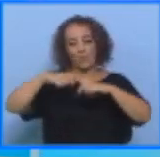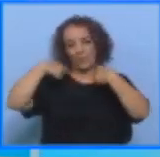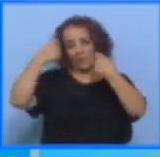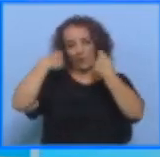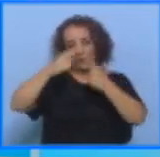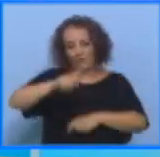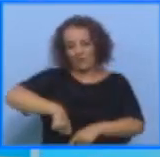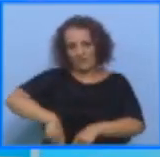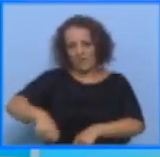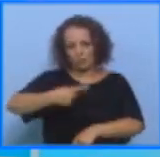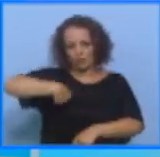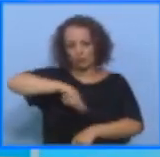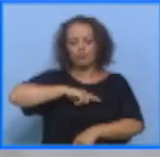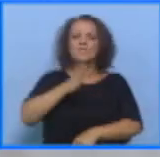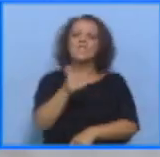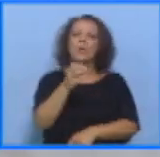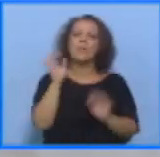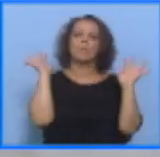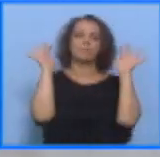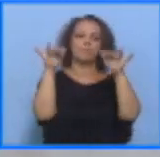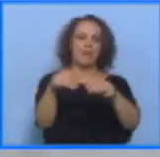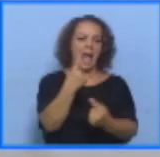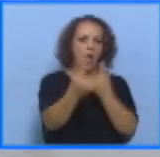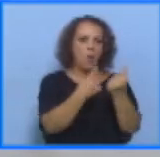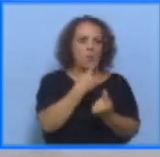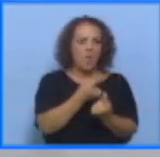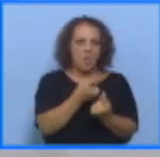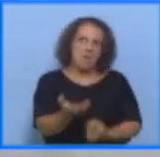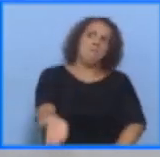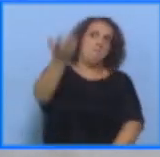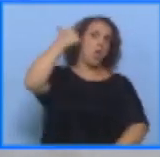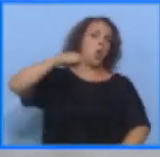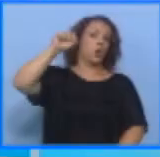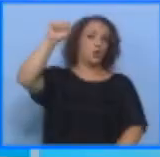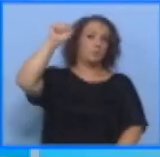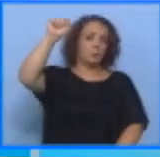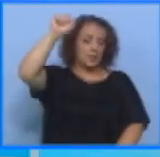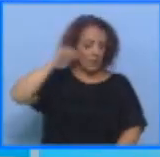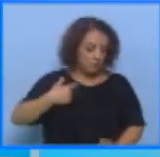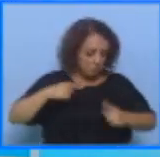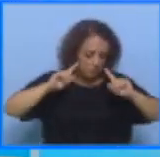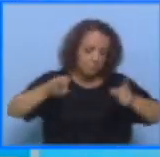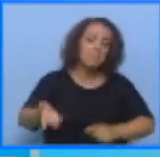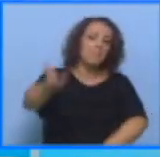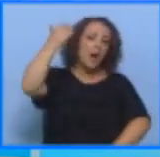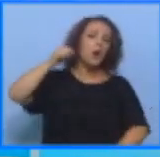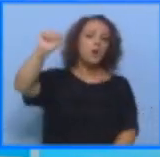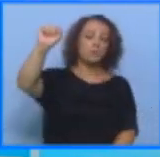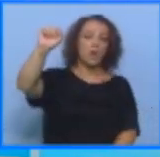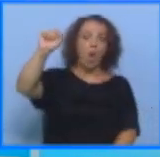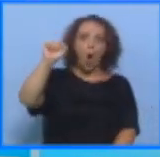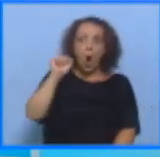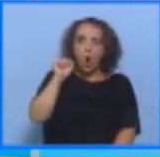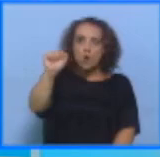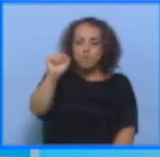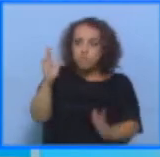cerca de 150 frades do mundo inteiro lá. Havia alguns que diziam, que venha ao comunismo, diziam alguns. Se no comunismo há